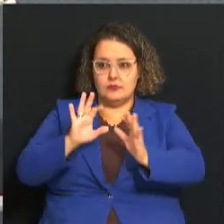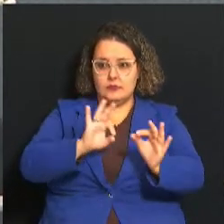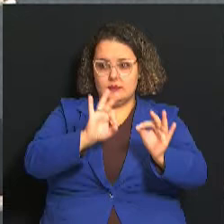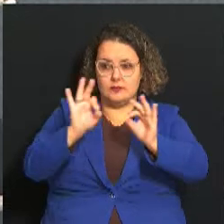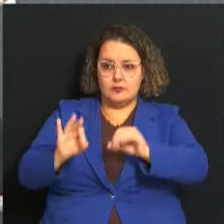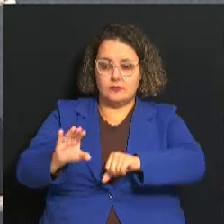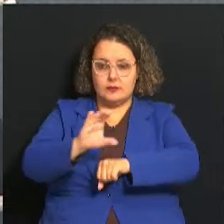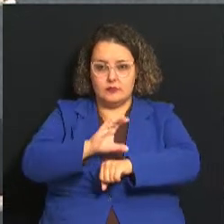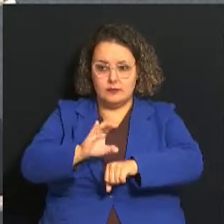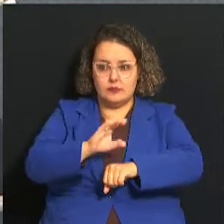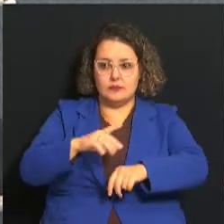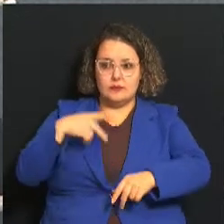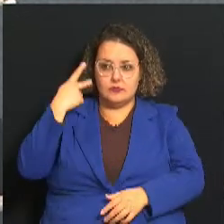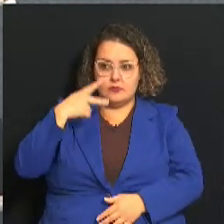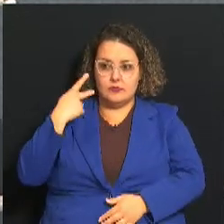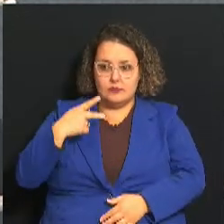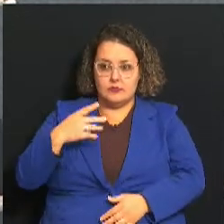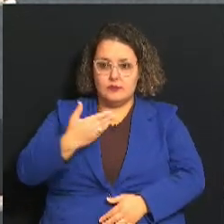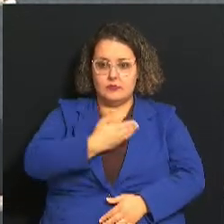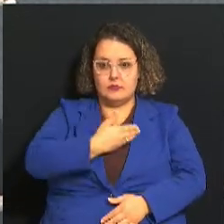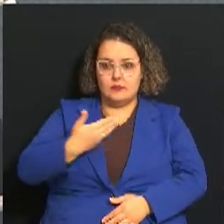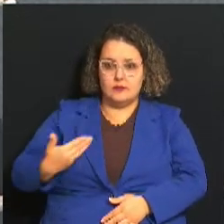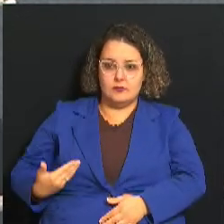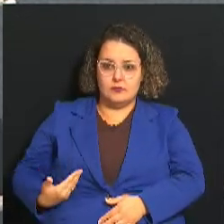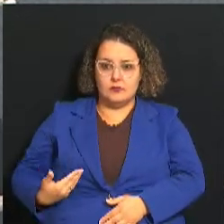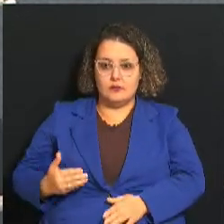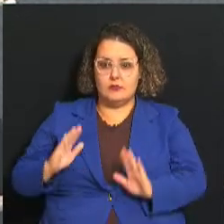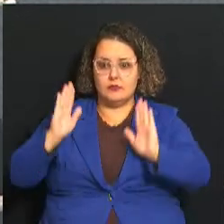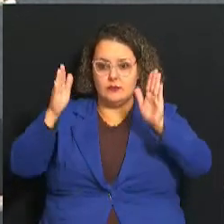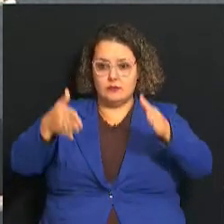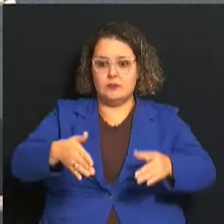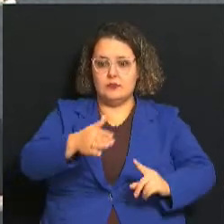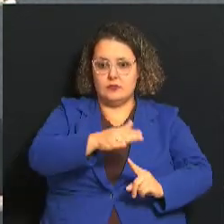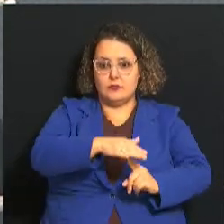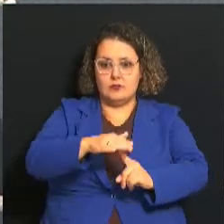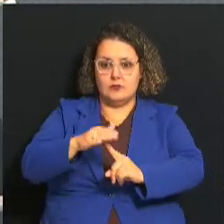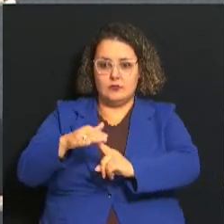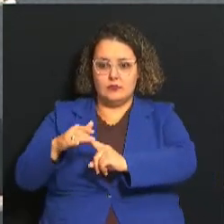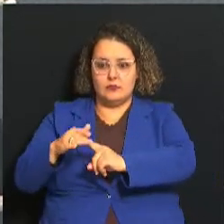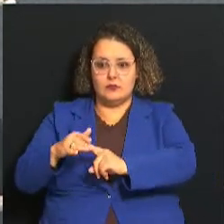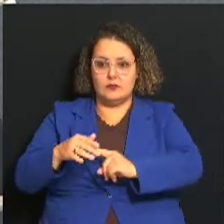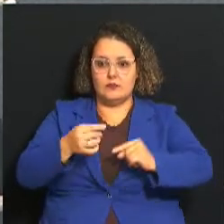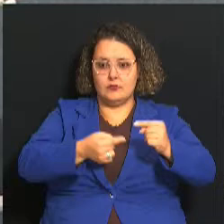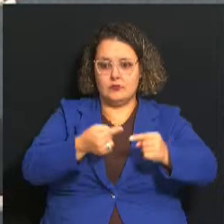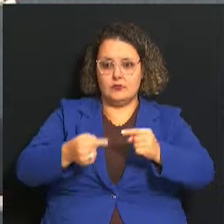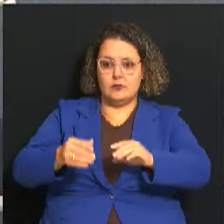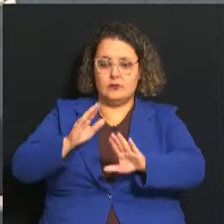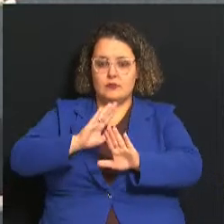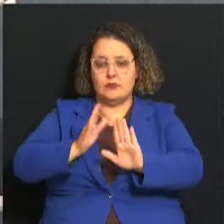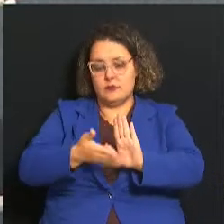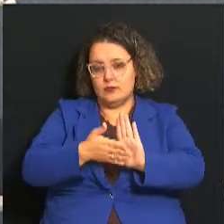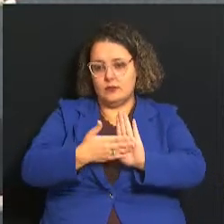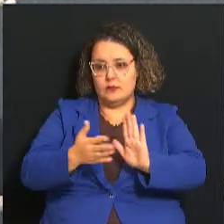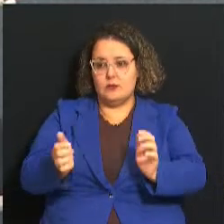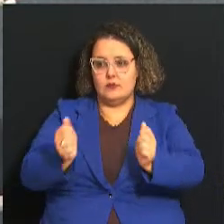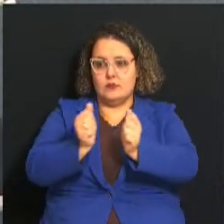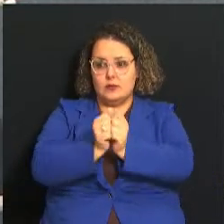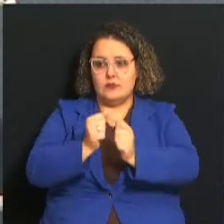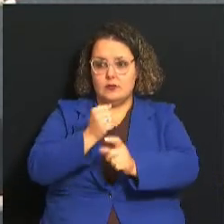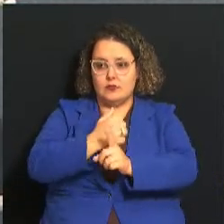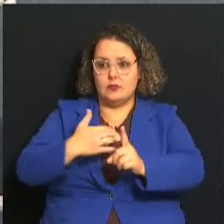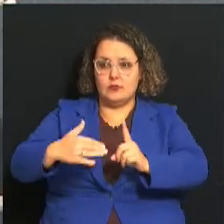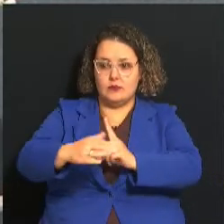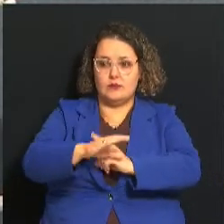as políticas públicas voltadas ao meio ambiente, bem como discutir e propor conjuntamente com a sociedade